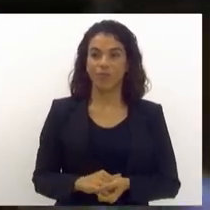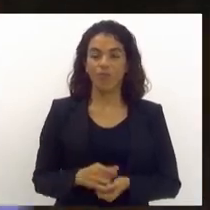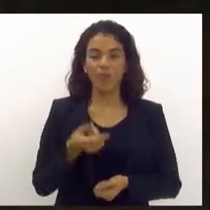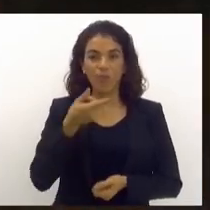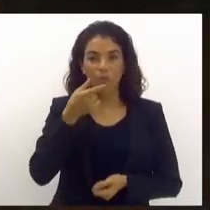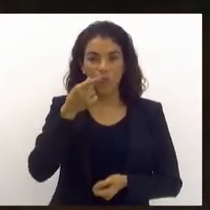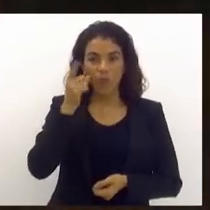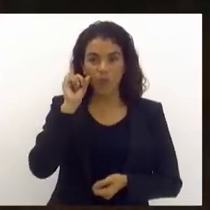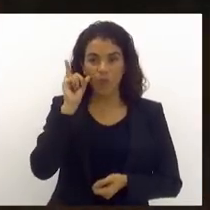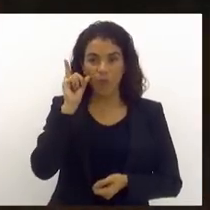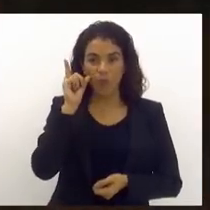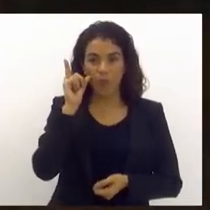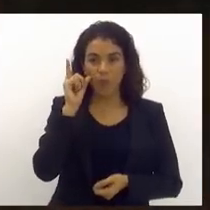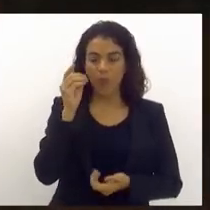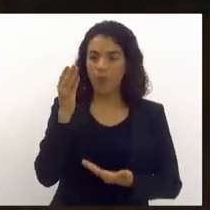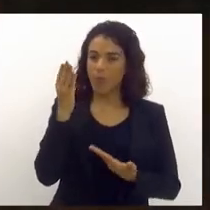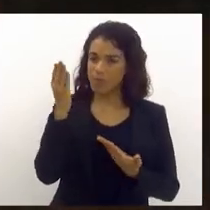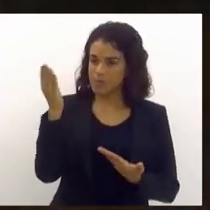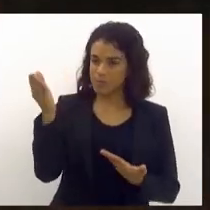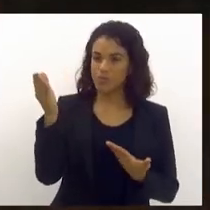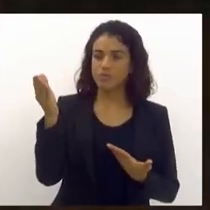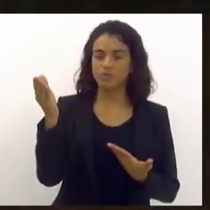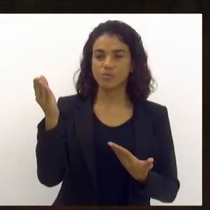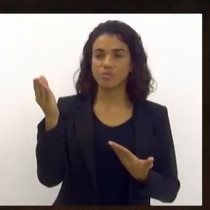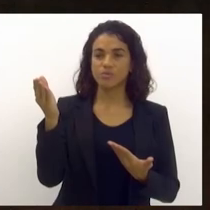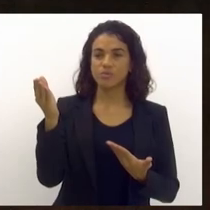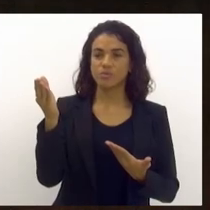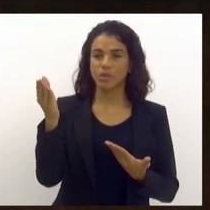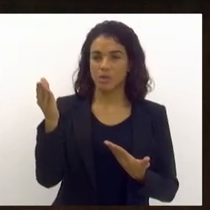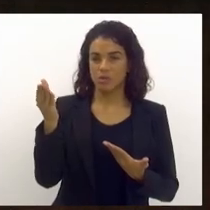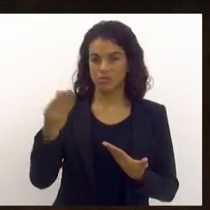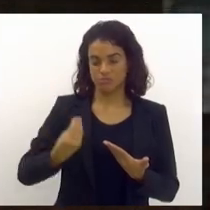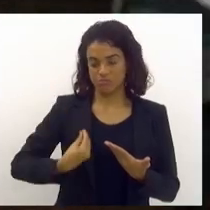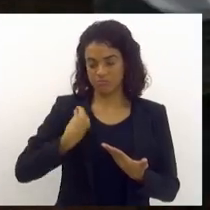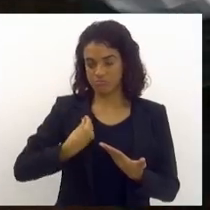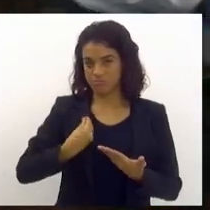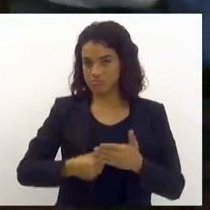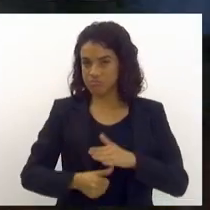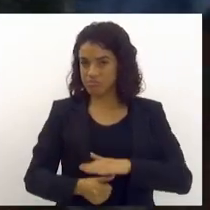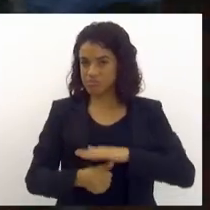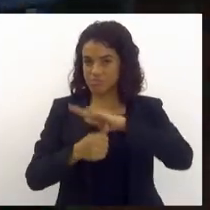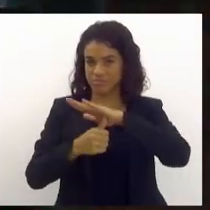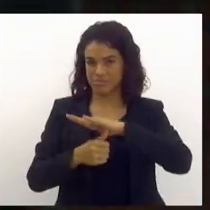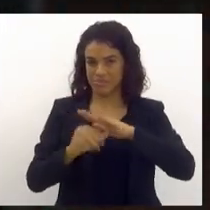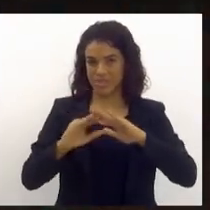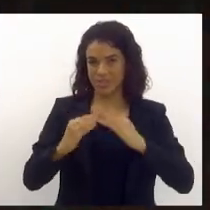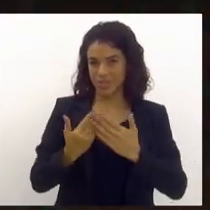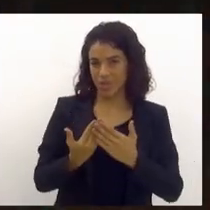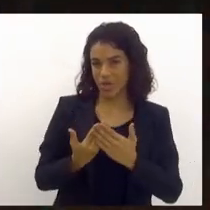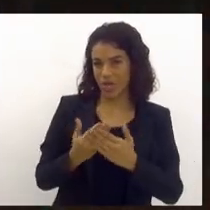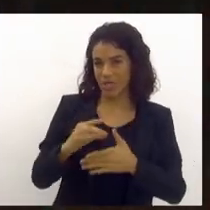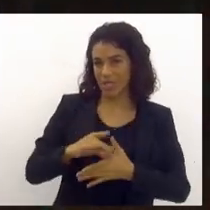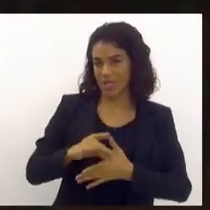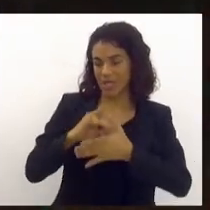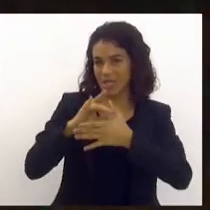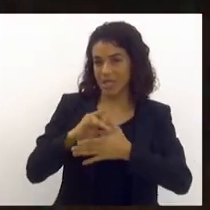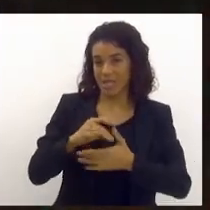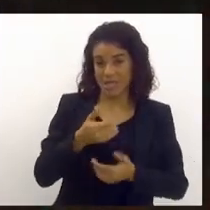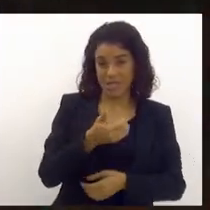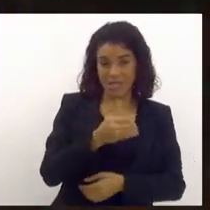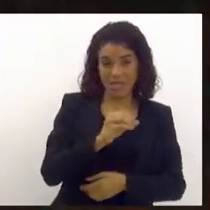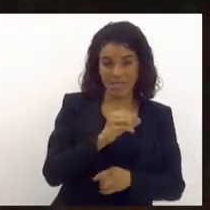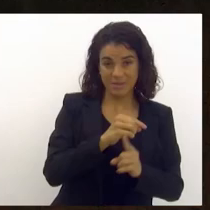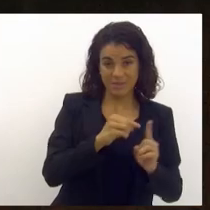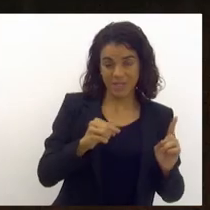ontem, Vossa Excelência presidiu o Colégio de Líderes de 10h30